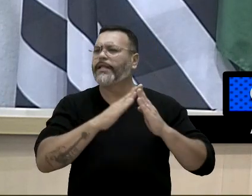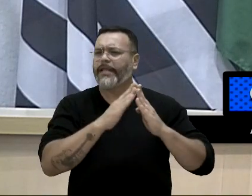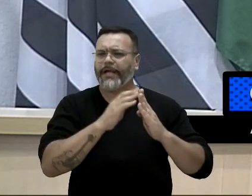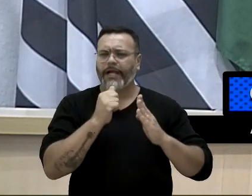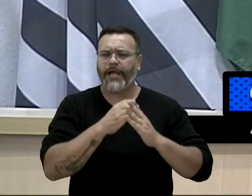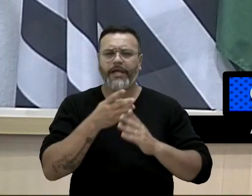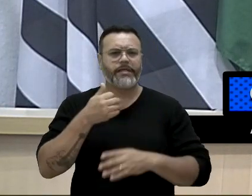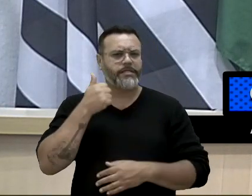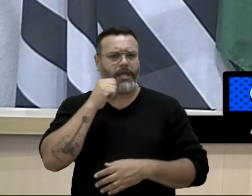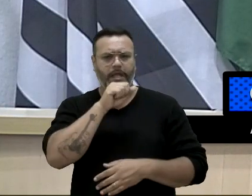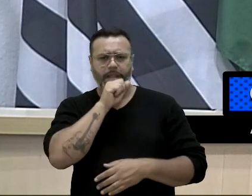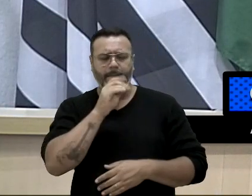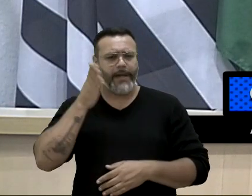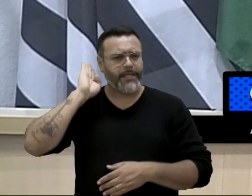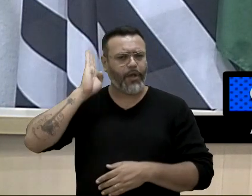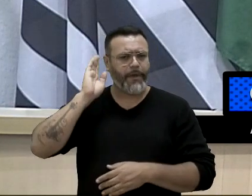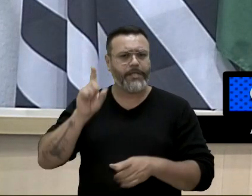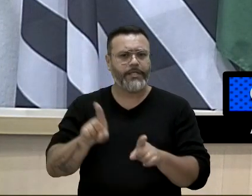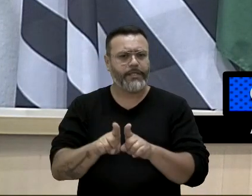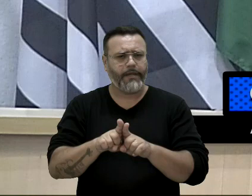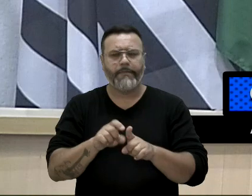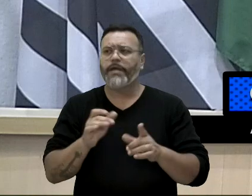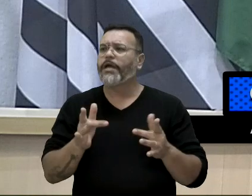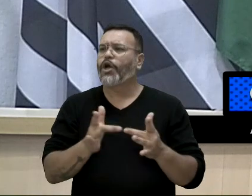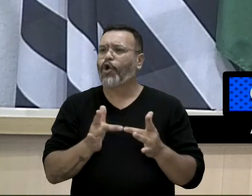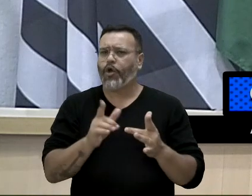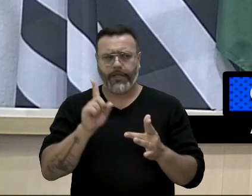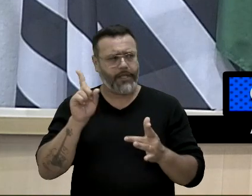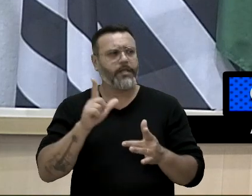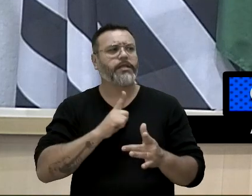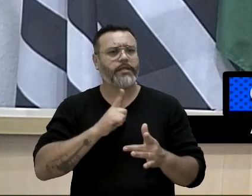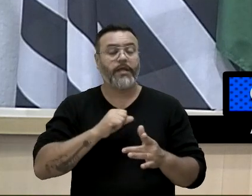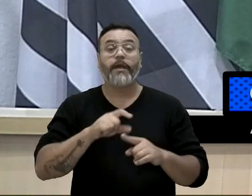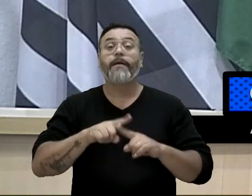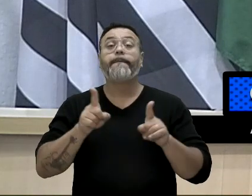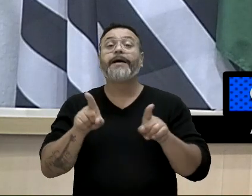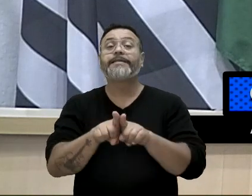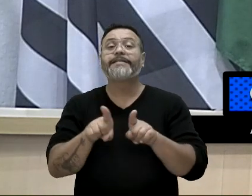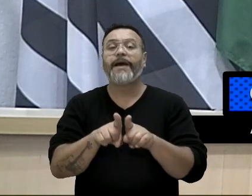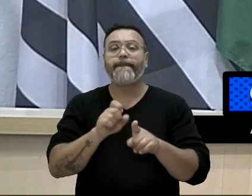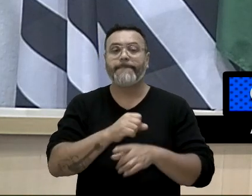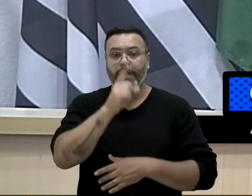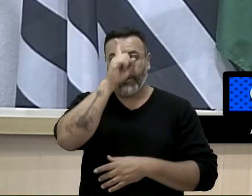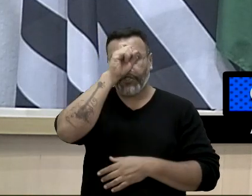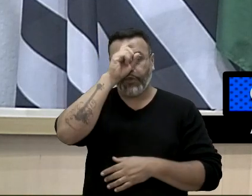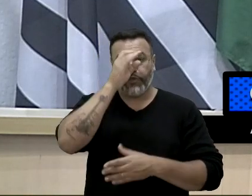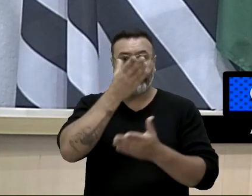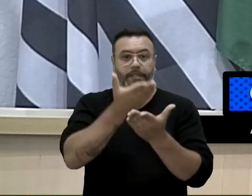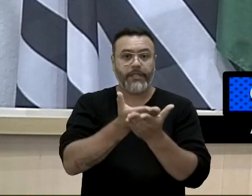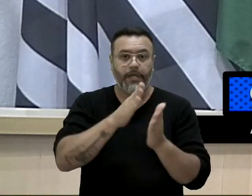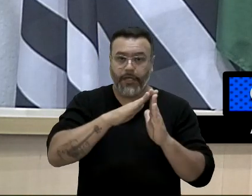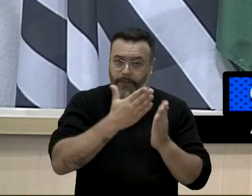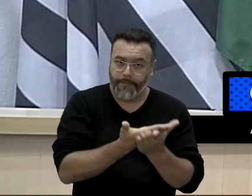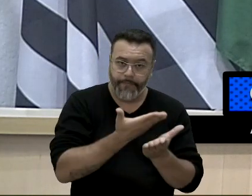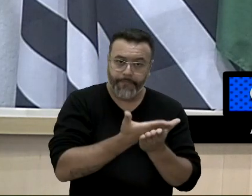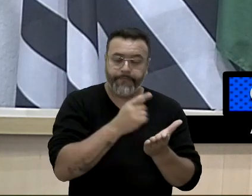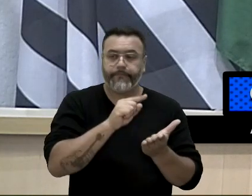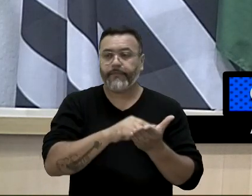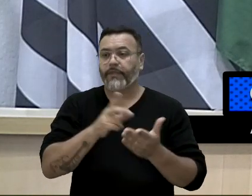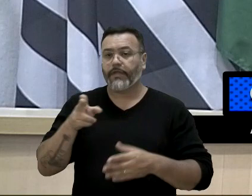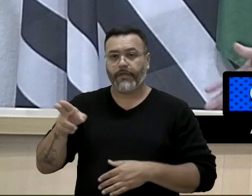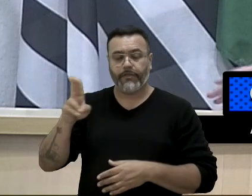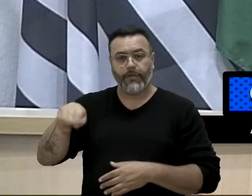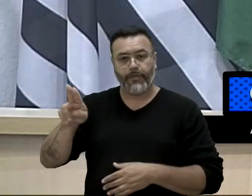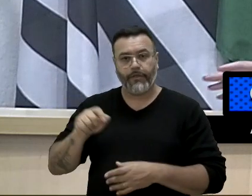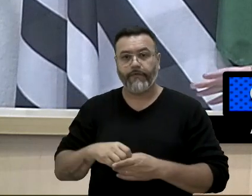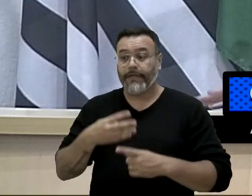tenho contato, mas lá no Hospital Escola a gente vem ampliando o serviço. Hoje, atualmente a gente faz 4